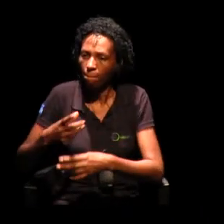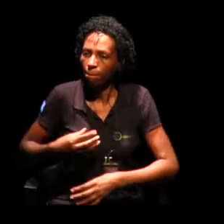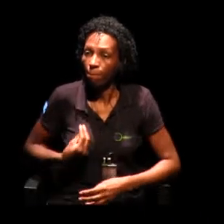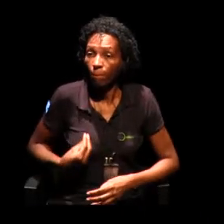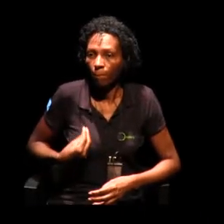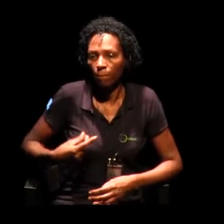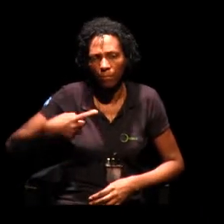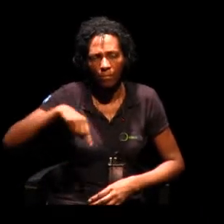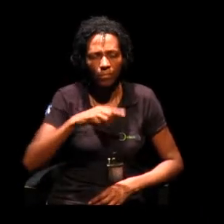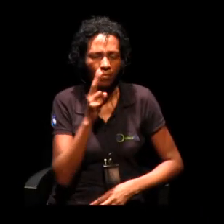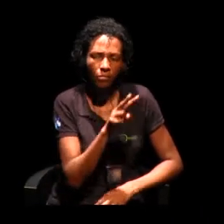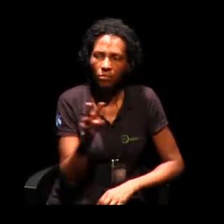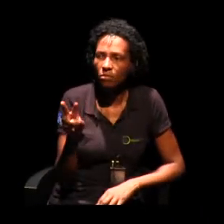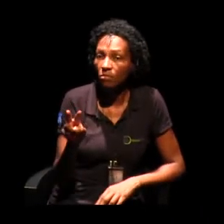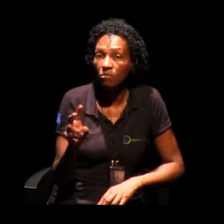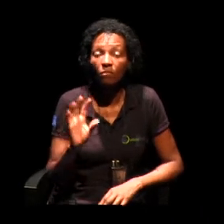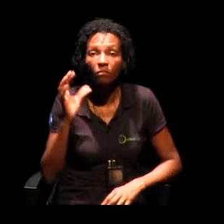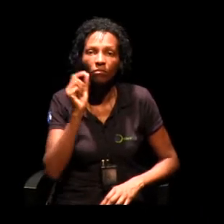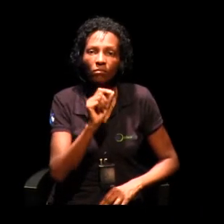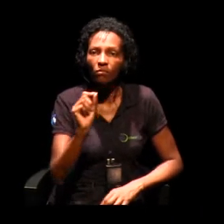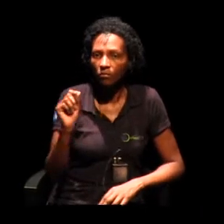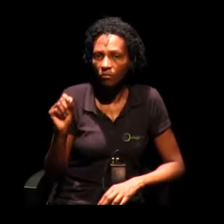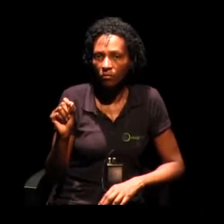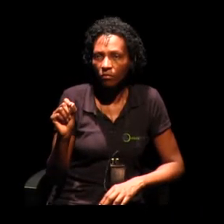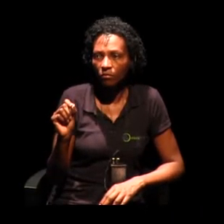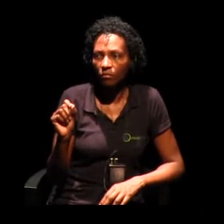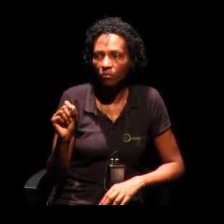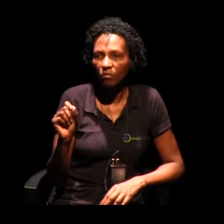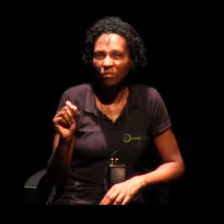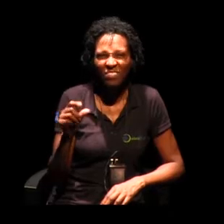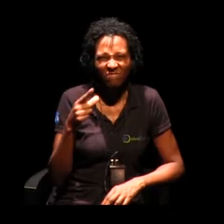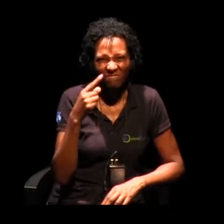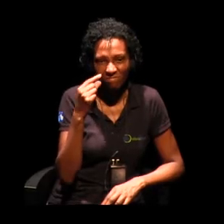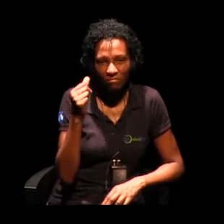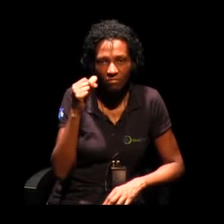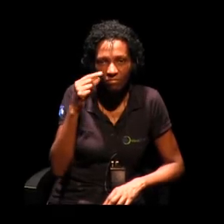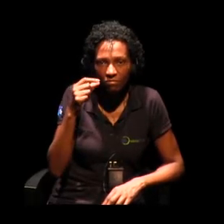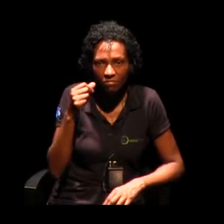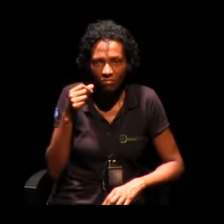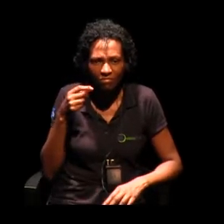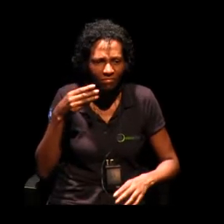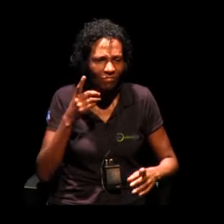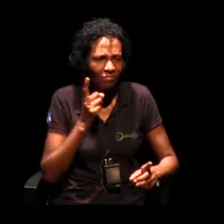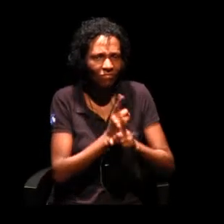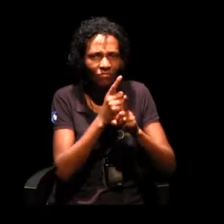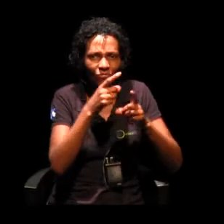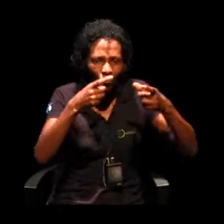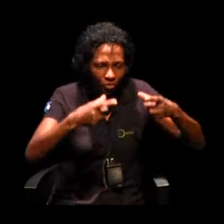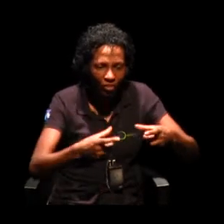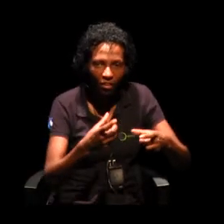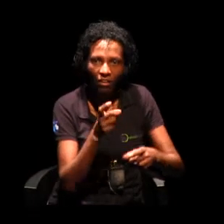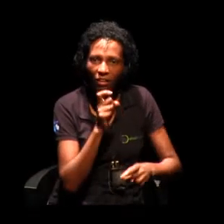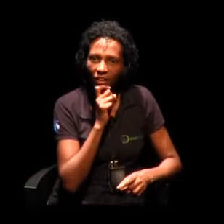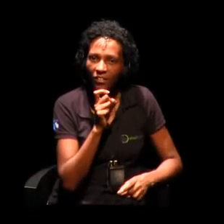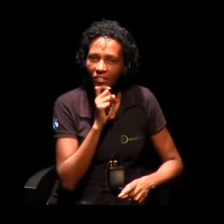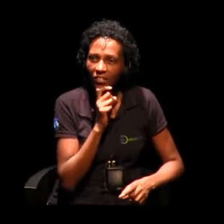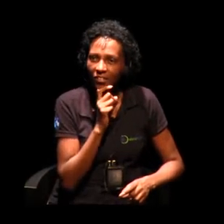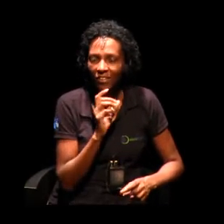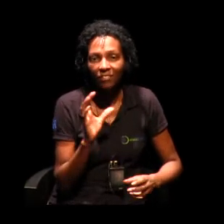habitat para a cidade. Então, nós podemos ver o que aconteceu. Houve ratos que acabaram aparecendo